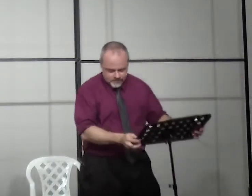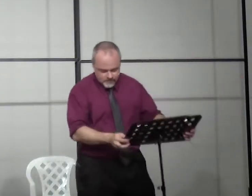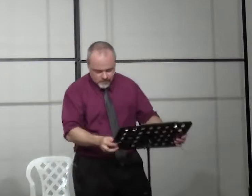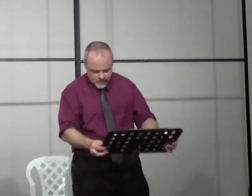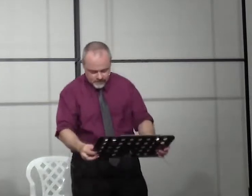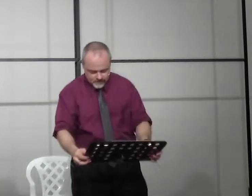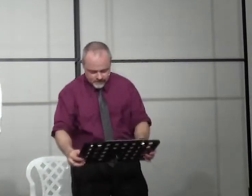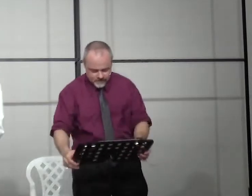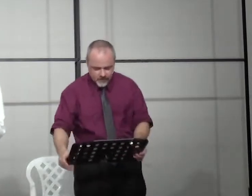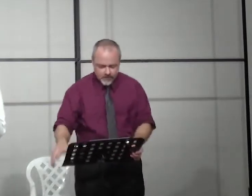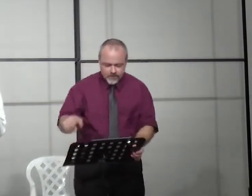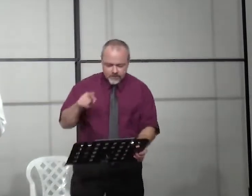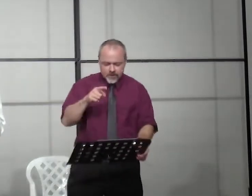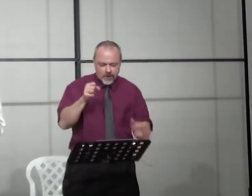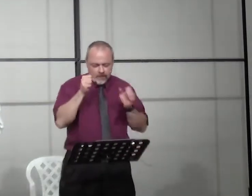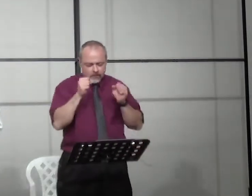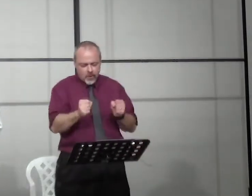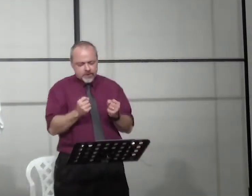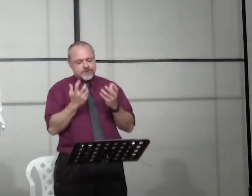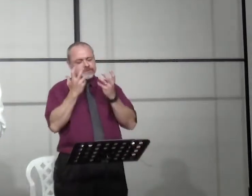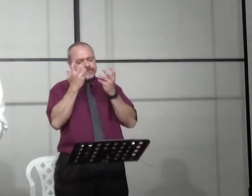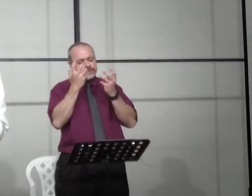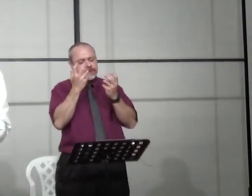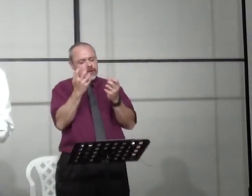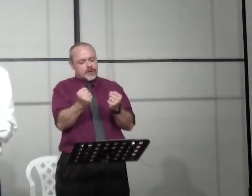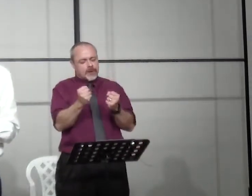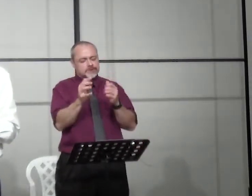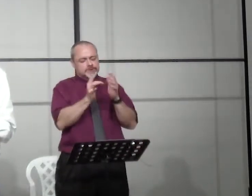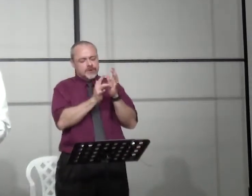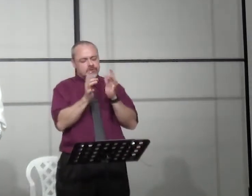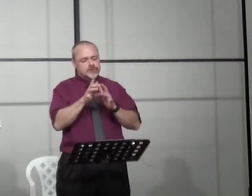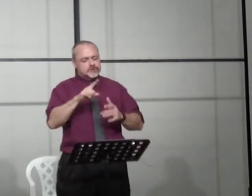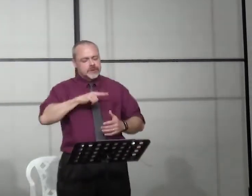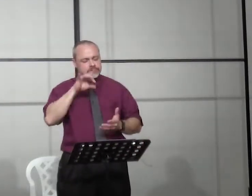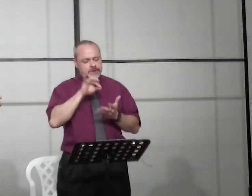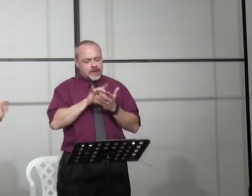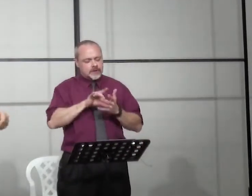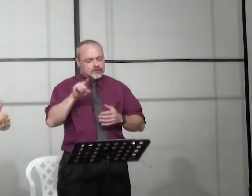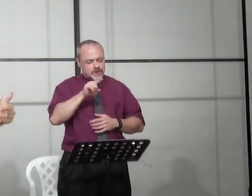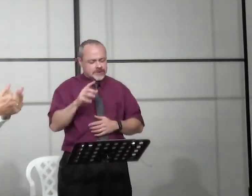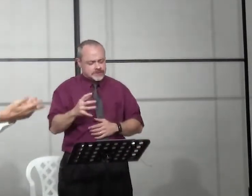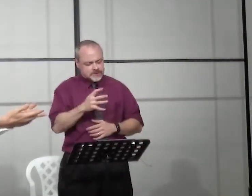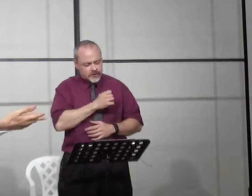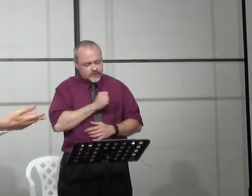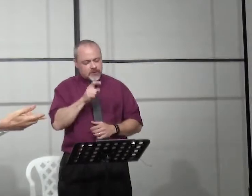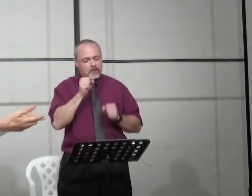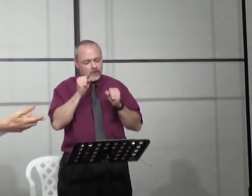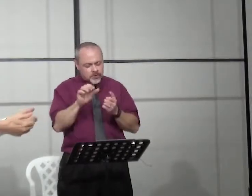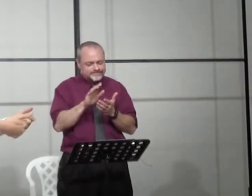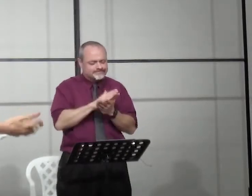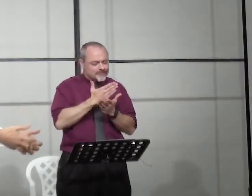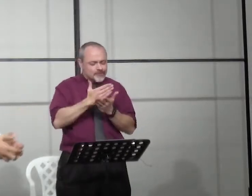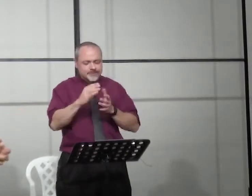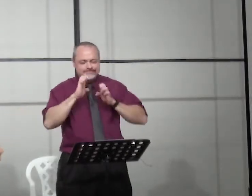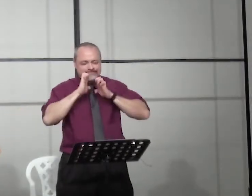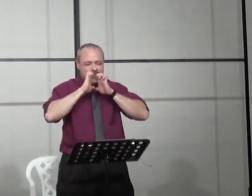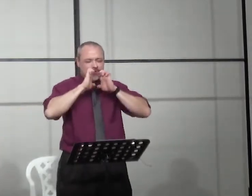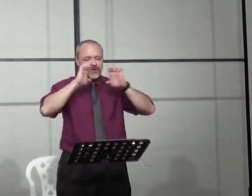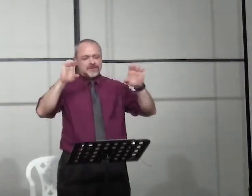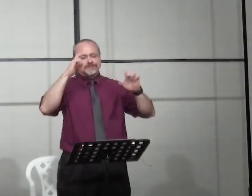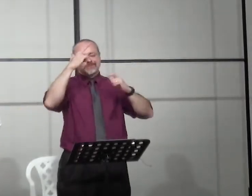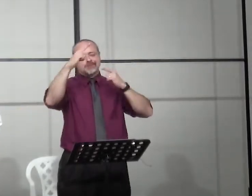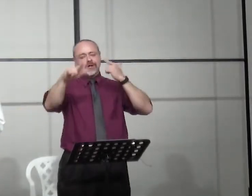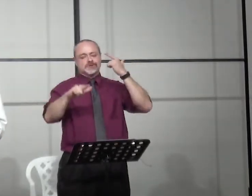Jesus, você pode ter certeza que você é salvo e você pode compartilhar Jesus com os